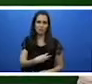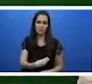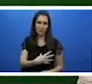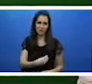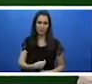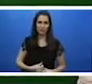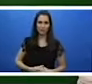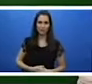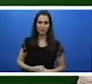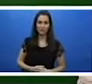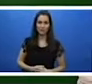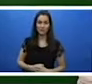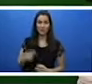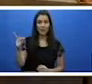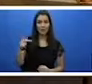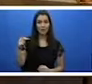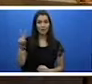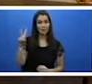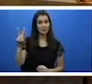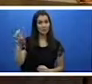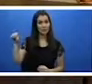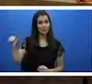Página 295.